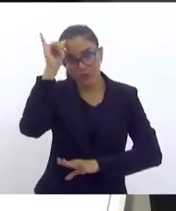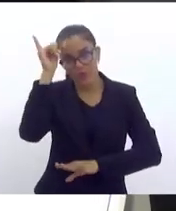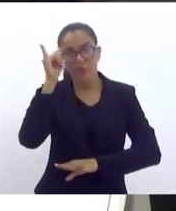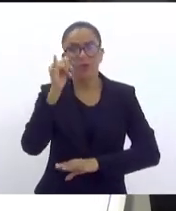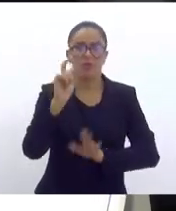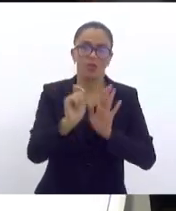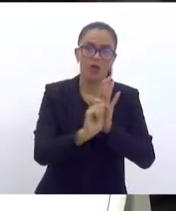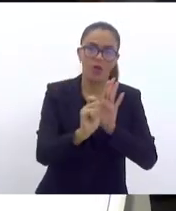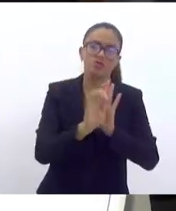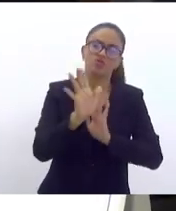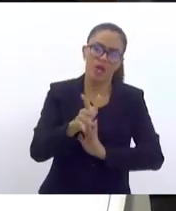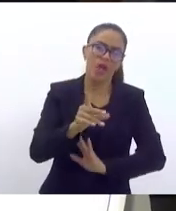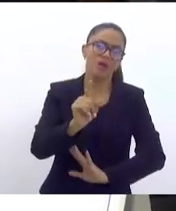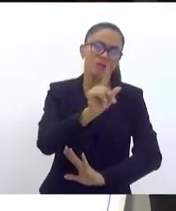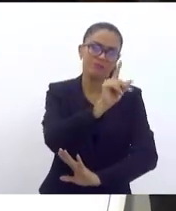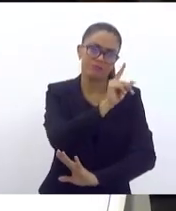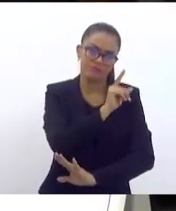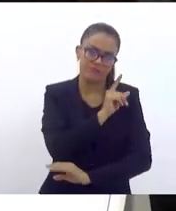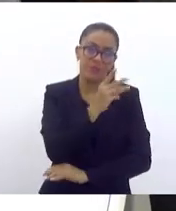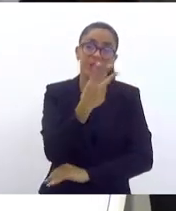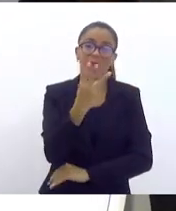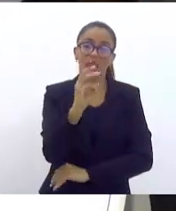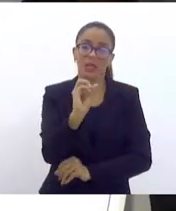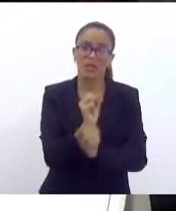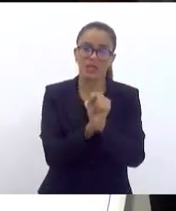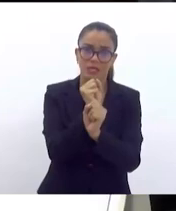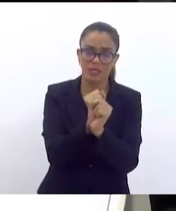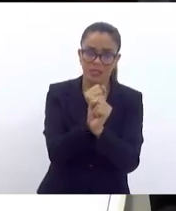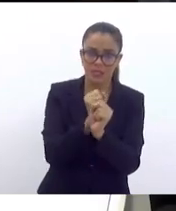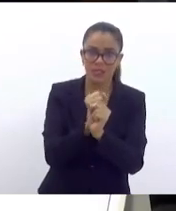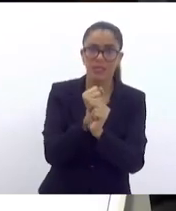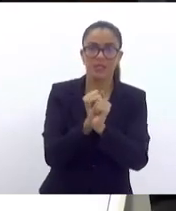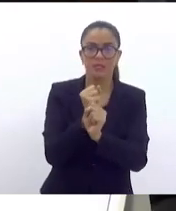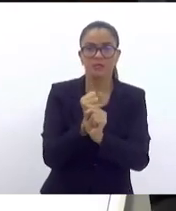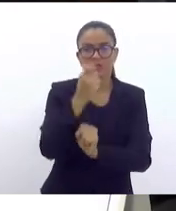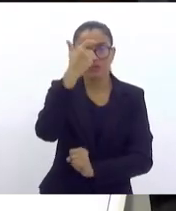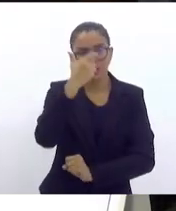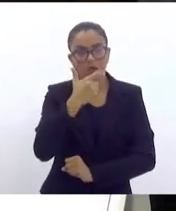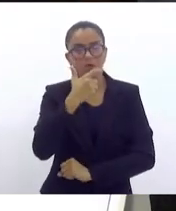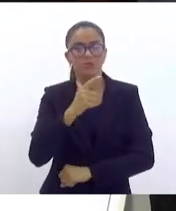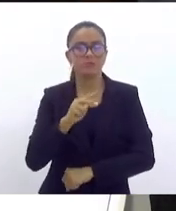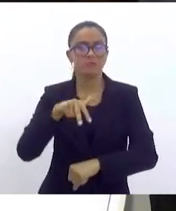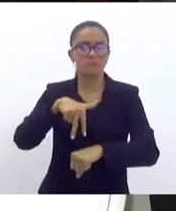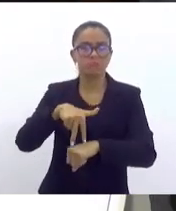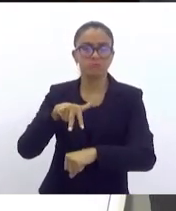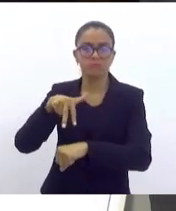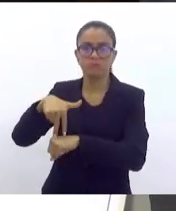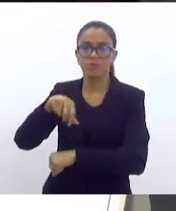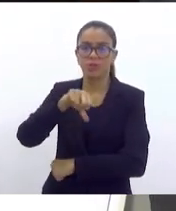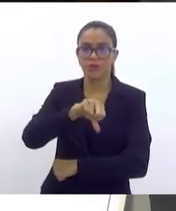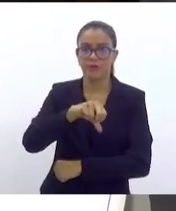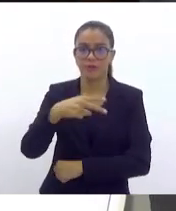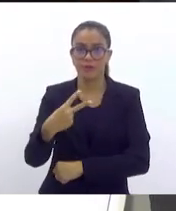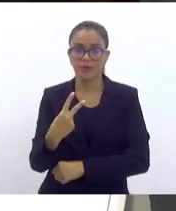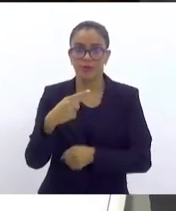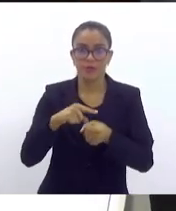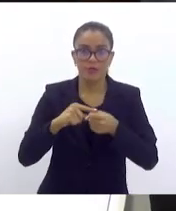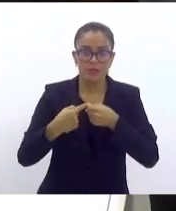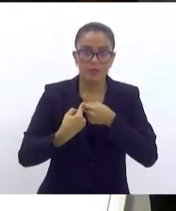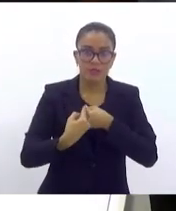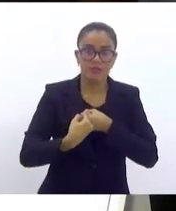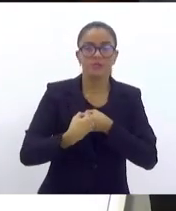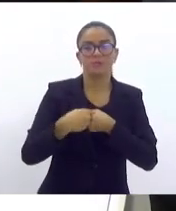no âmbito do Estado do Rio de Janeiro há 30 anos estamos presentes nos 92 municípios do Estado do Rio de